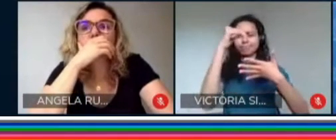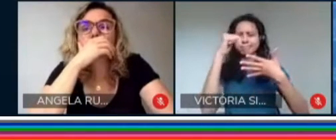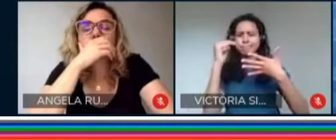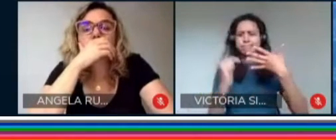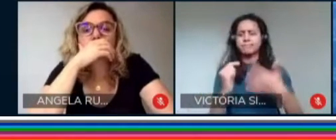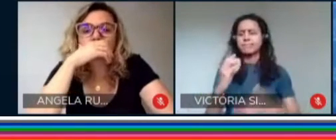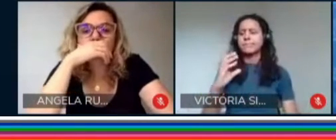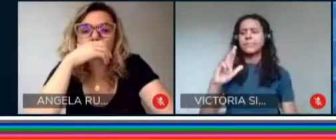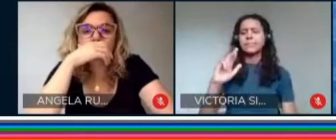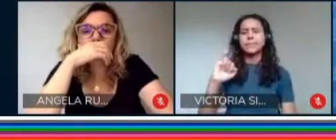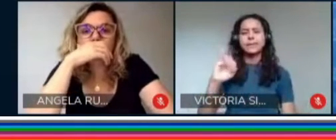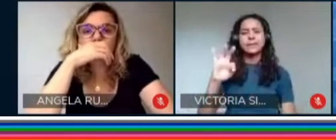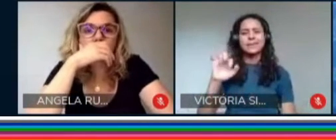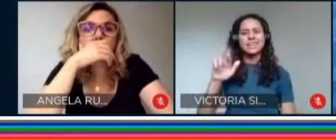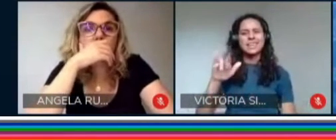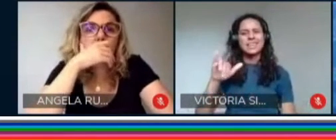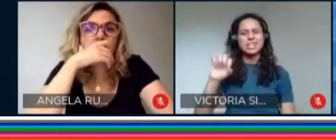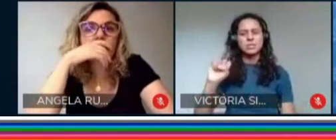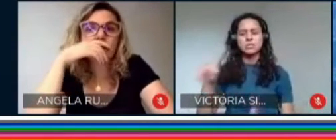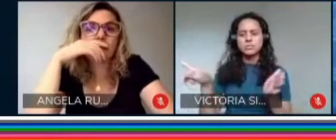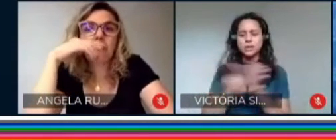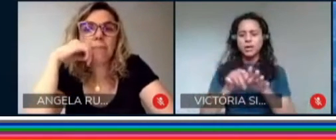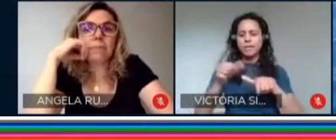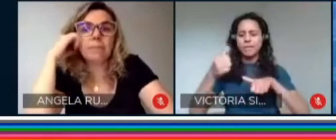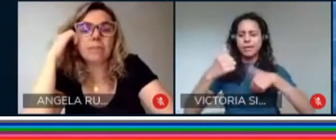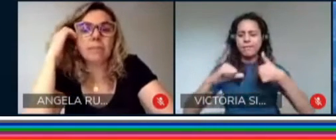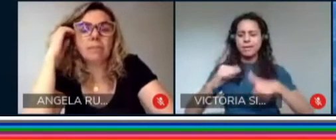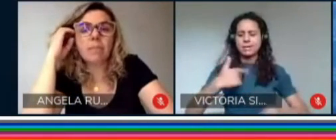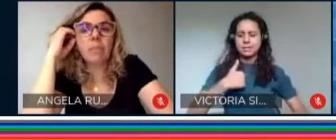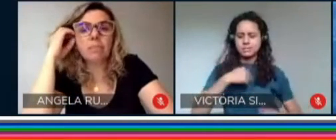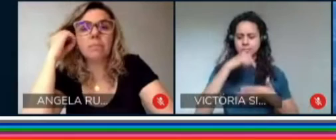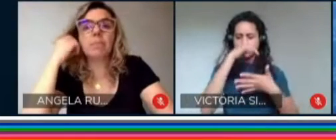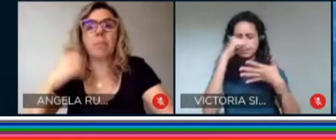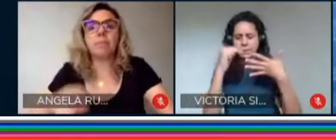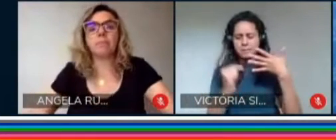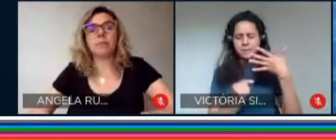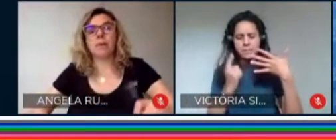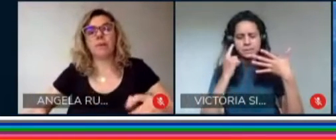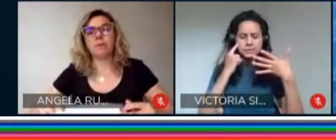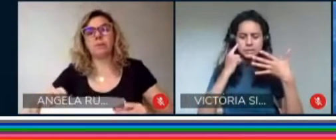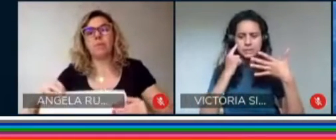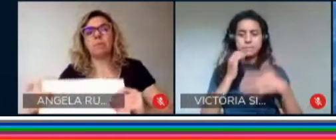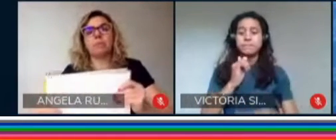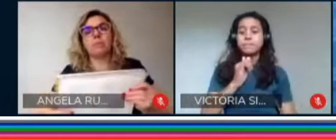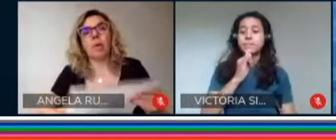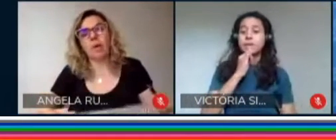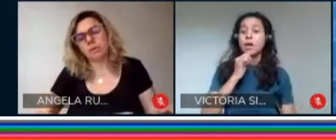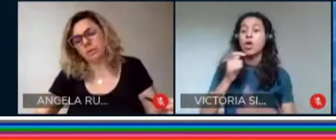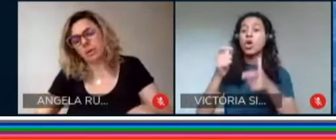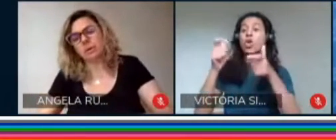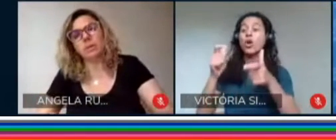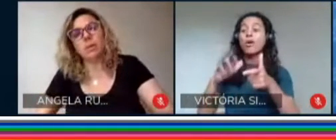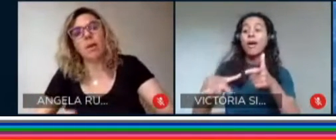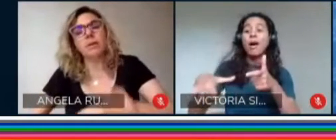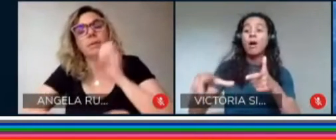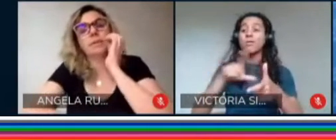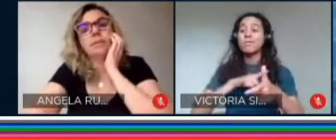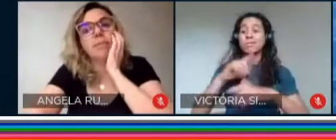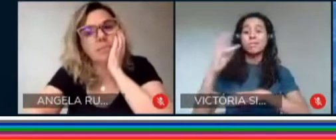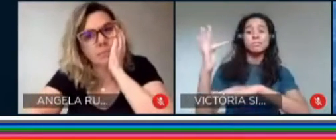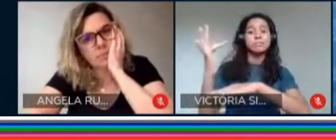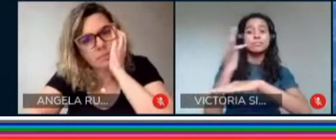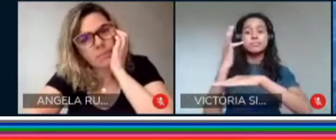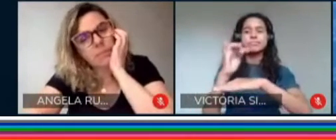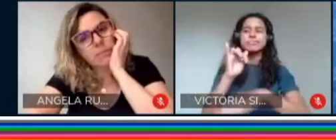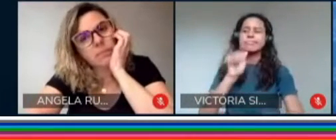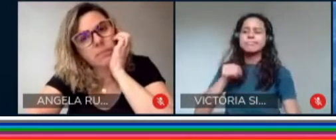aplicados principalmente quando eu estou pensando em locais formais de informação, como são as bases de dados